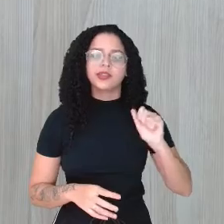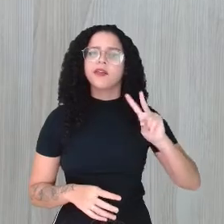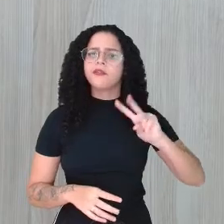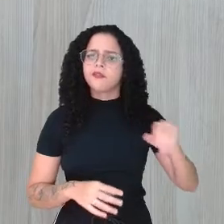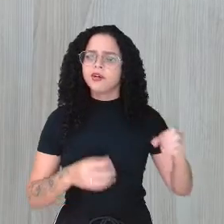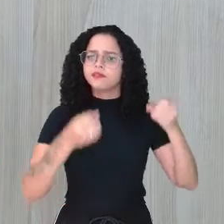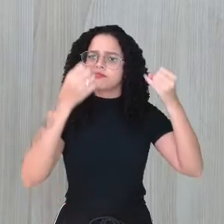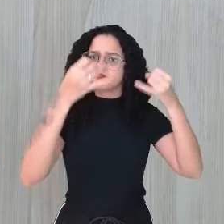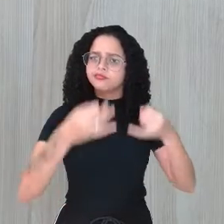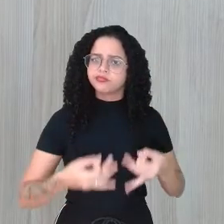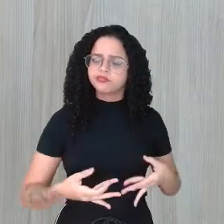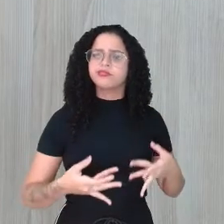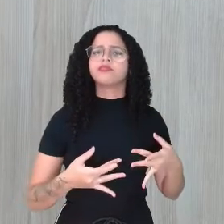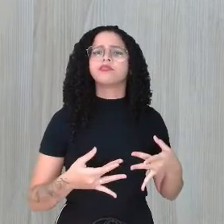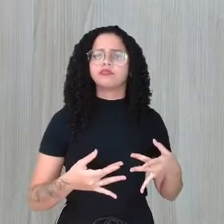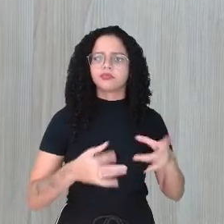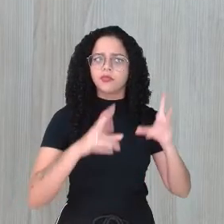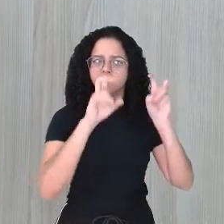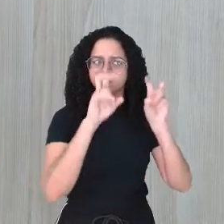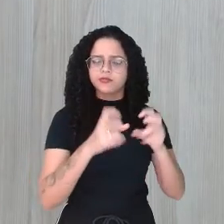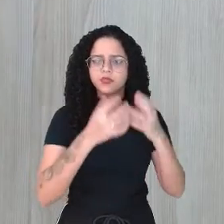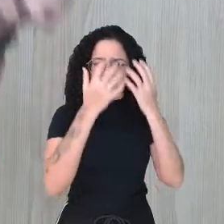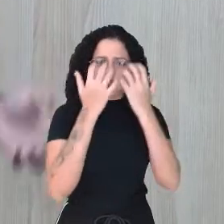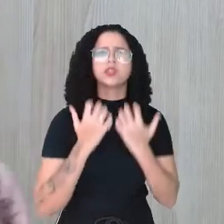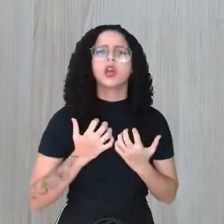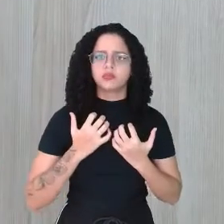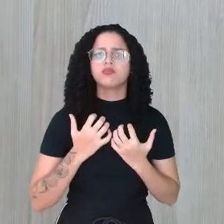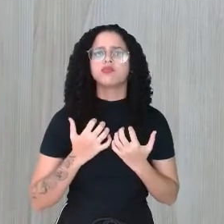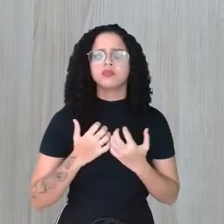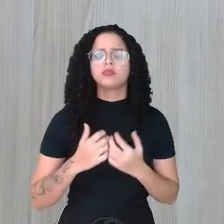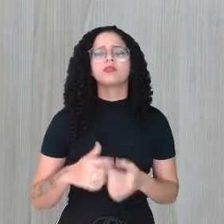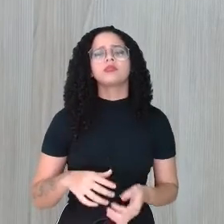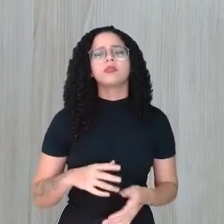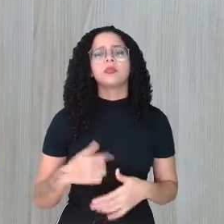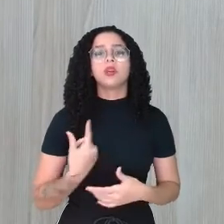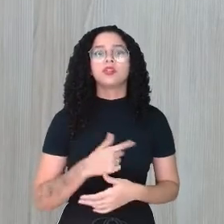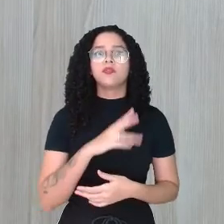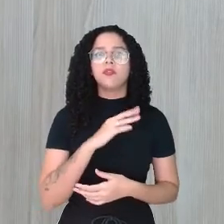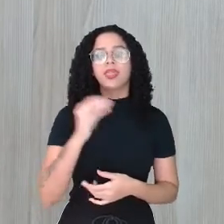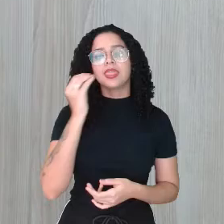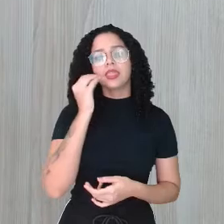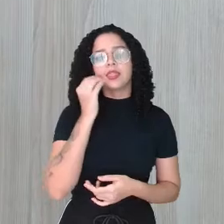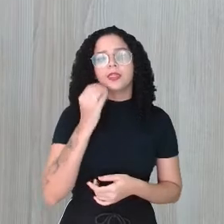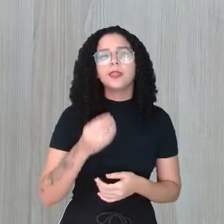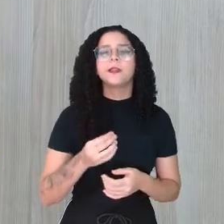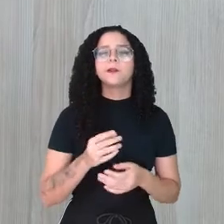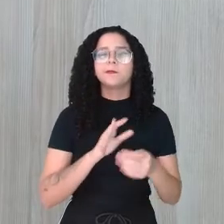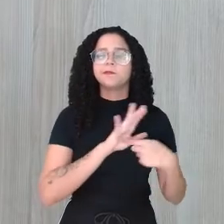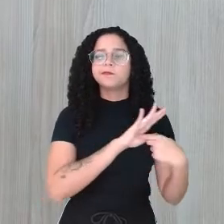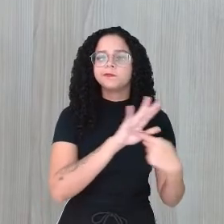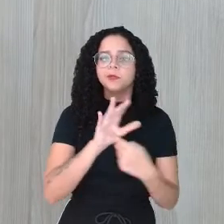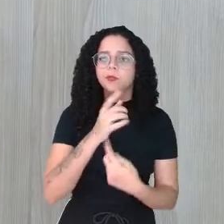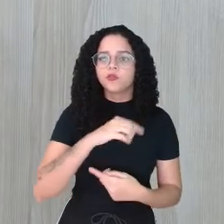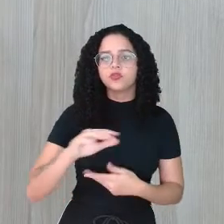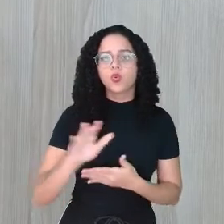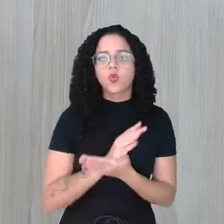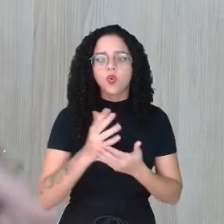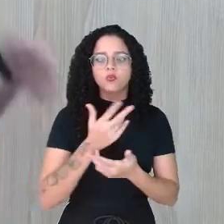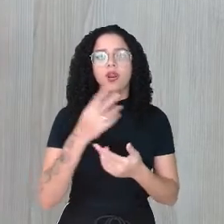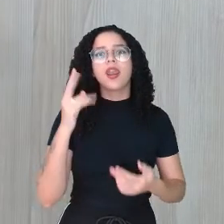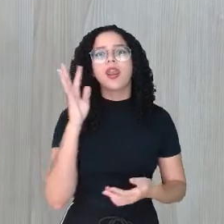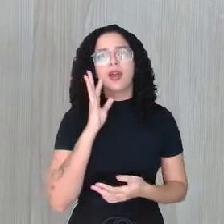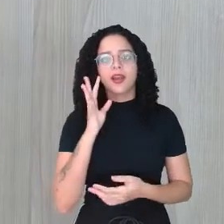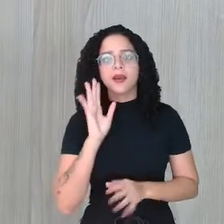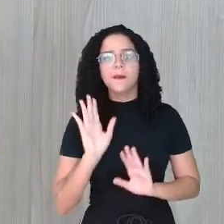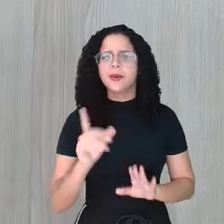alguns assuntos sérios, né, professora? Isso. A gente vai tentar passar para vocês algumas coisas bem bacanas, tá certo? Então,